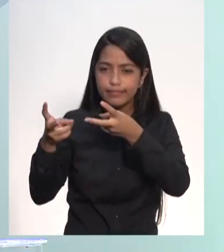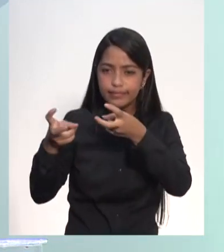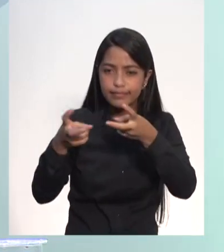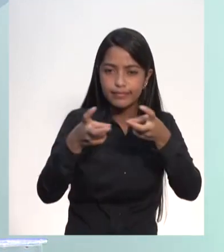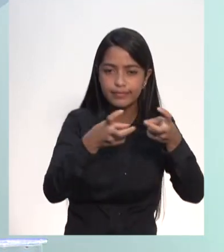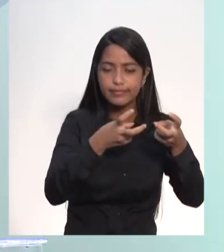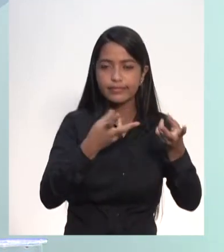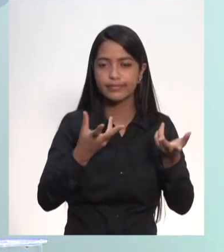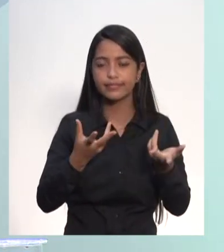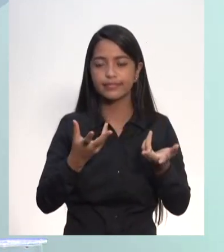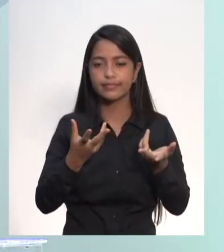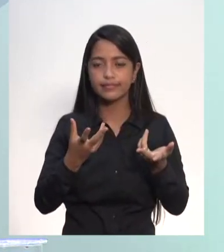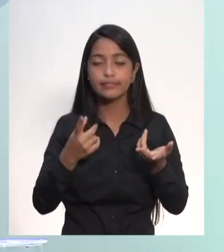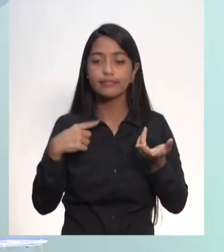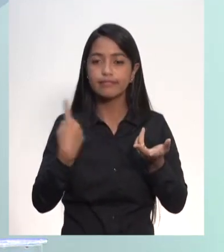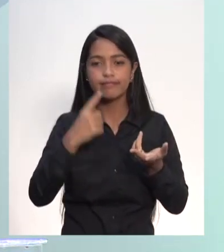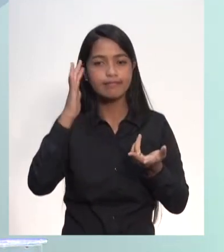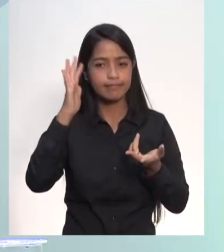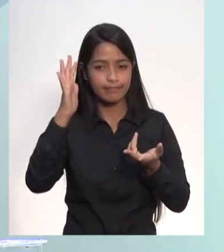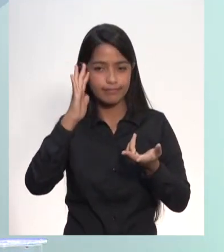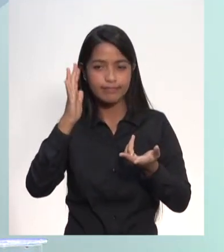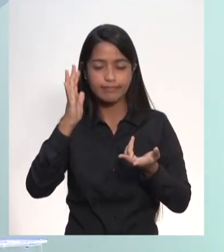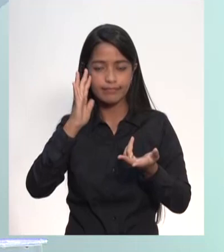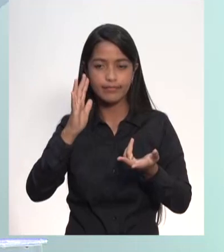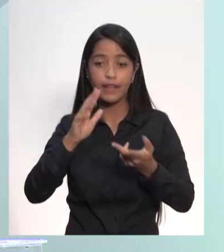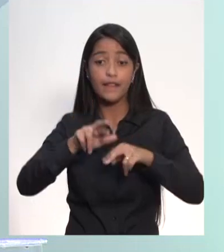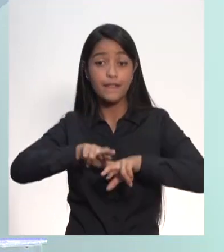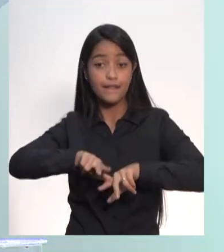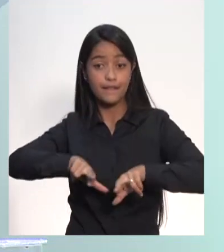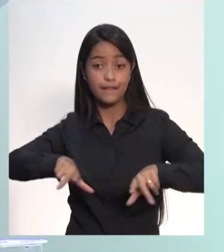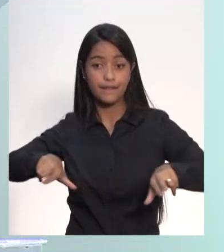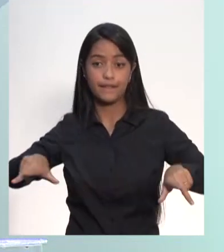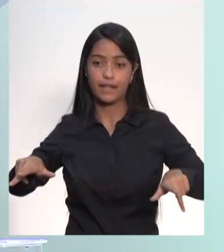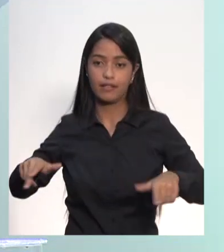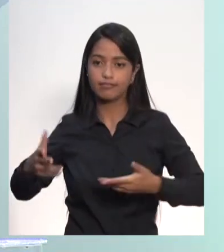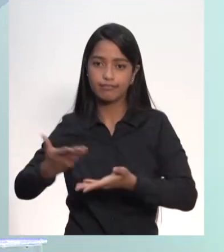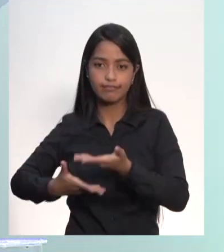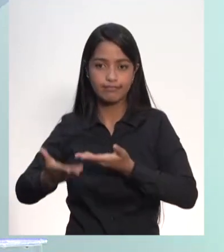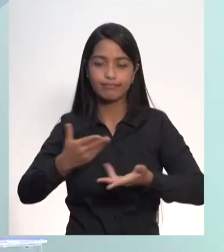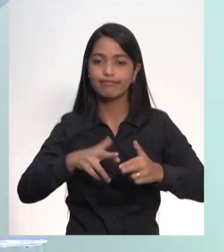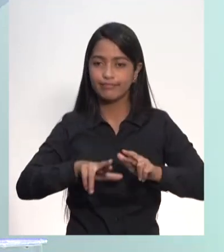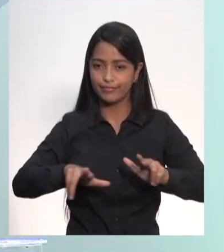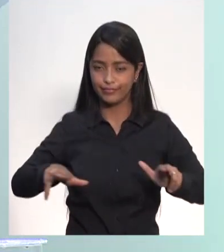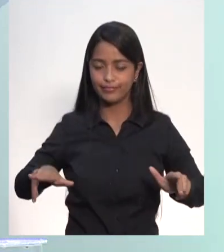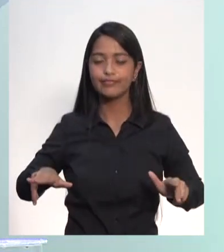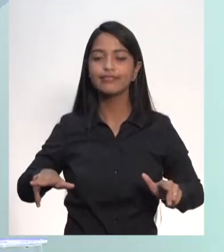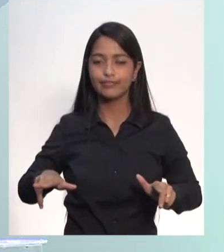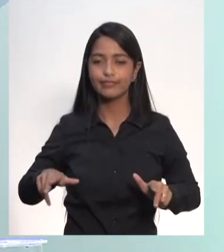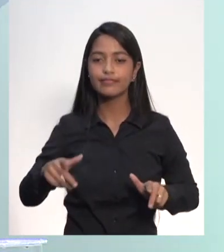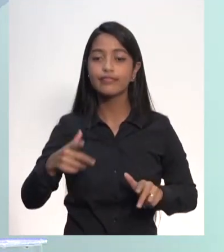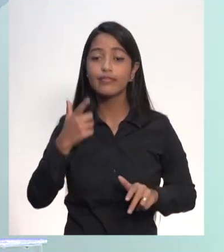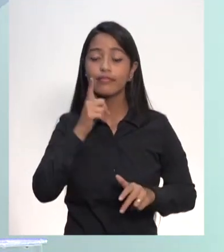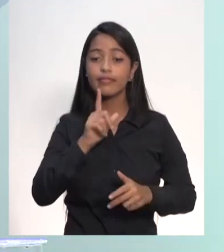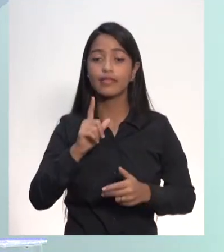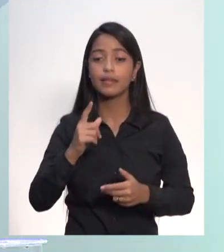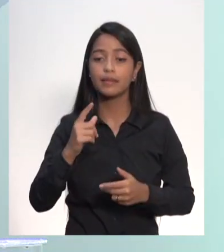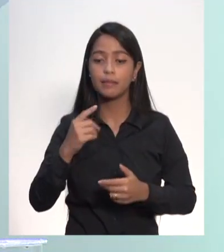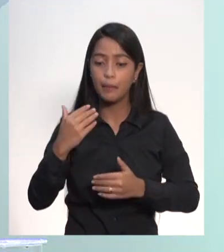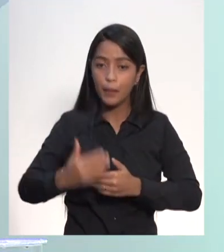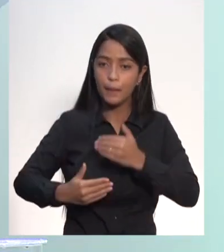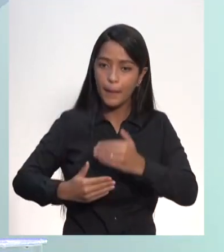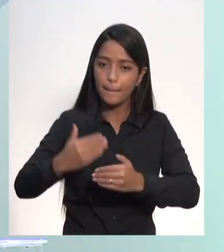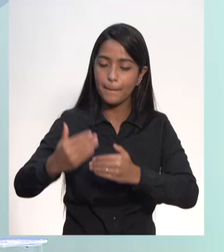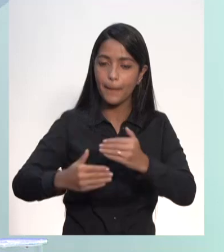observar. A gente pensou em diversificar um pouco esses processos, de modo que a gente pudesse trabalhar com vários